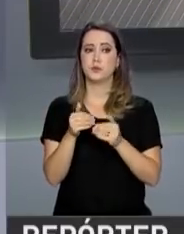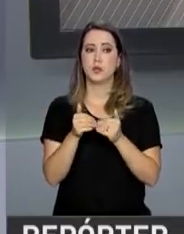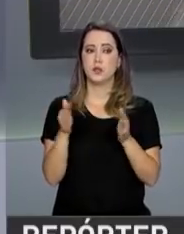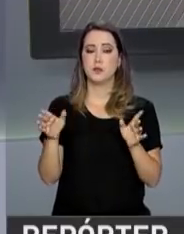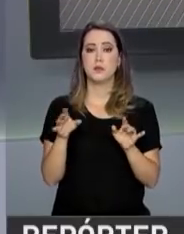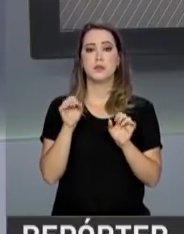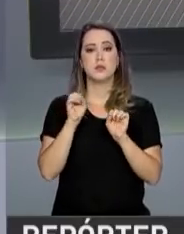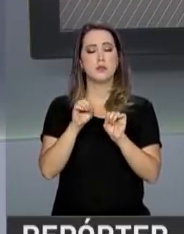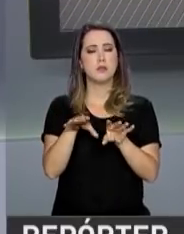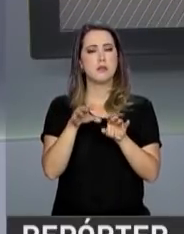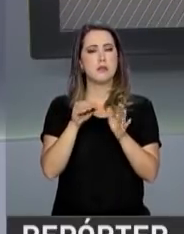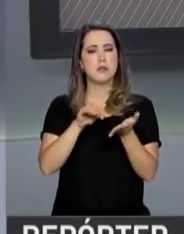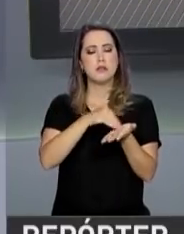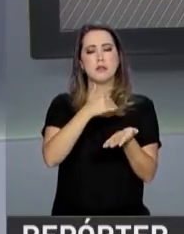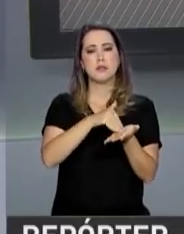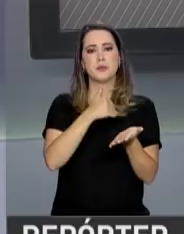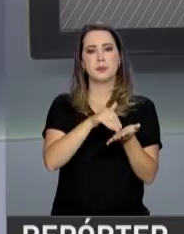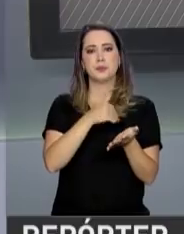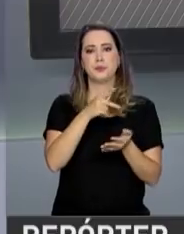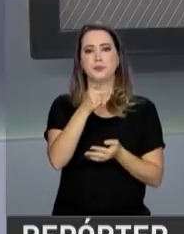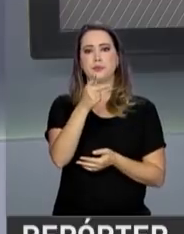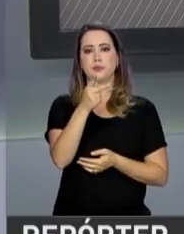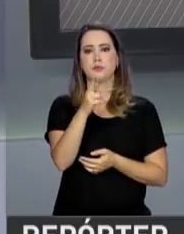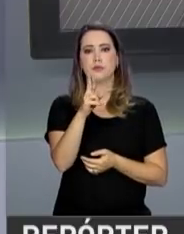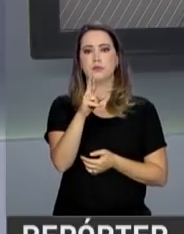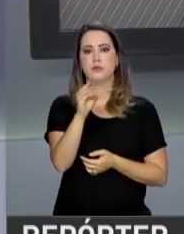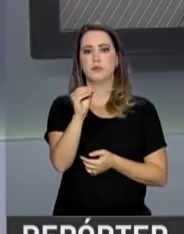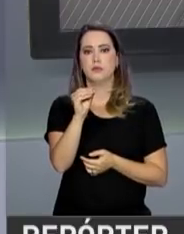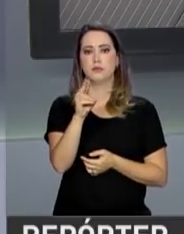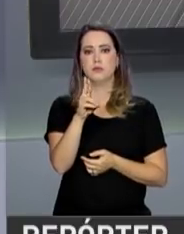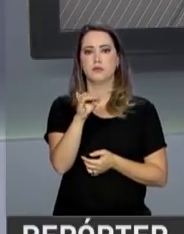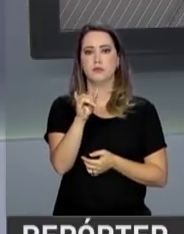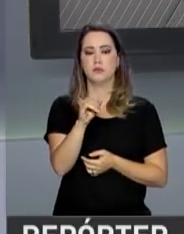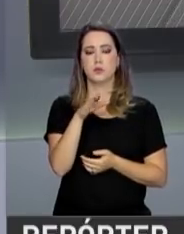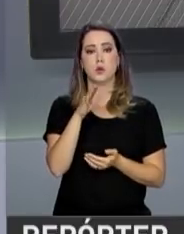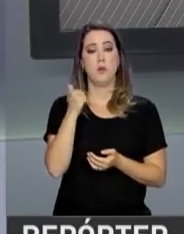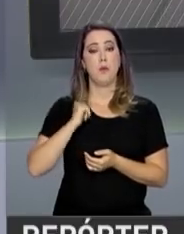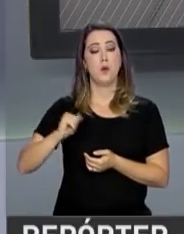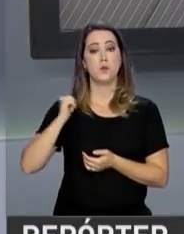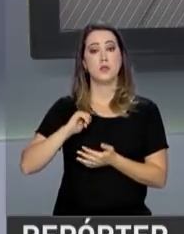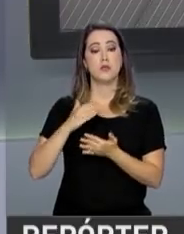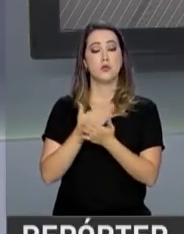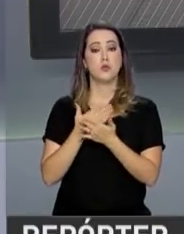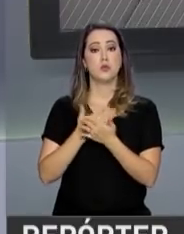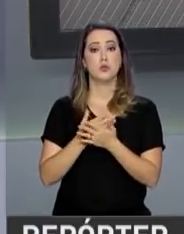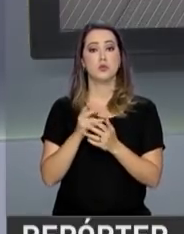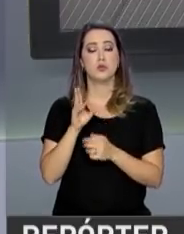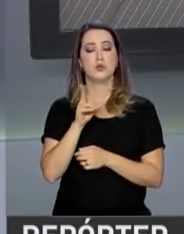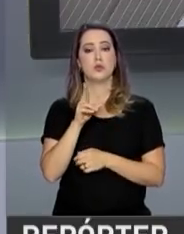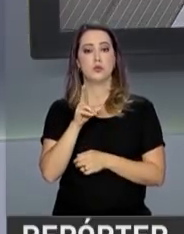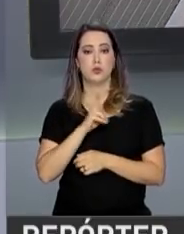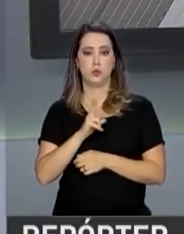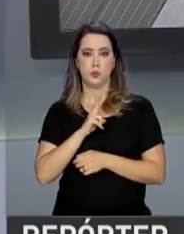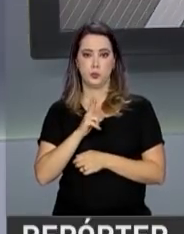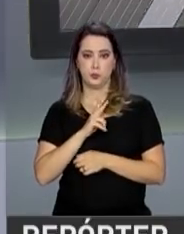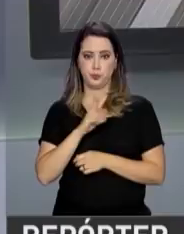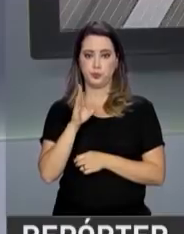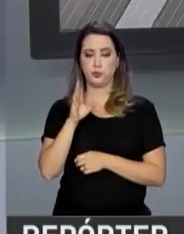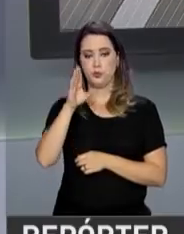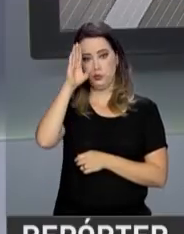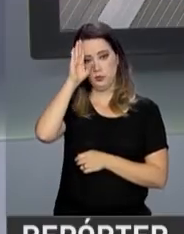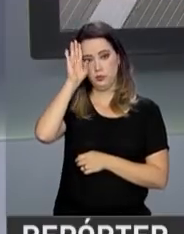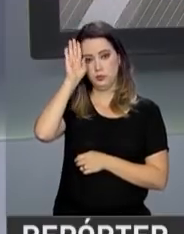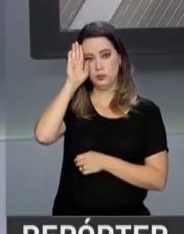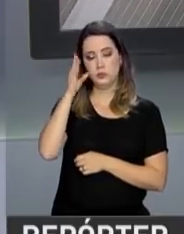abertas as inscrições para o programa universidade para todos o prouni que oferece bolsas de estudos em instituições particulares colares de educação